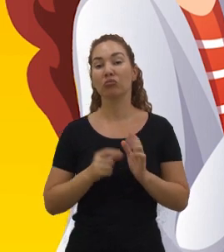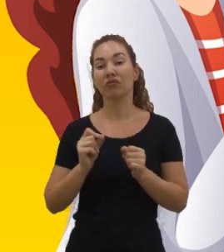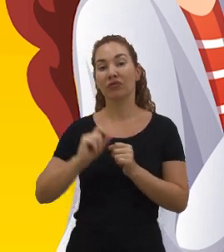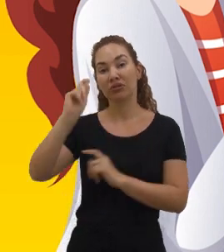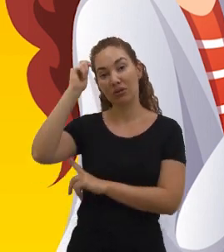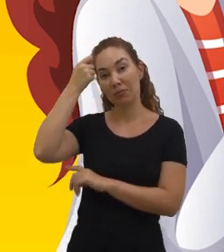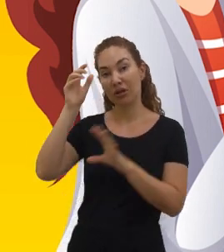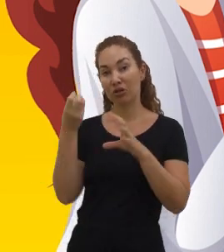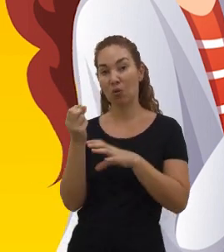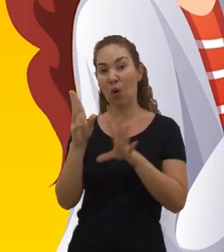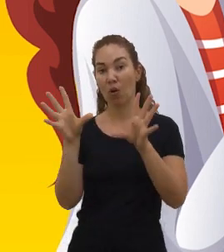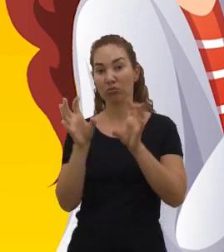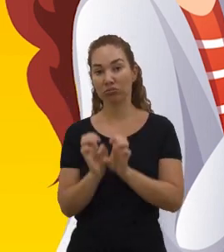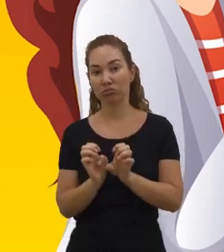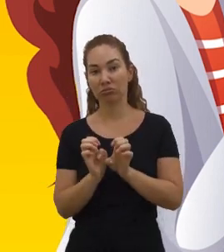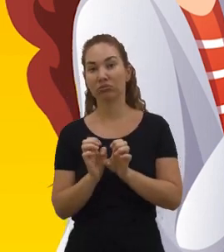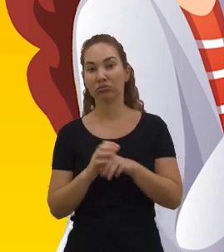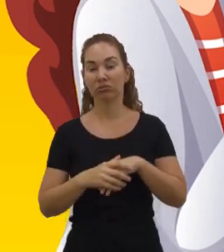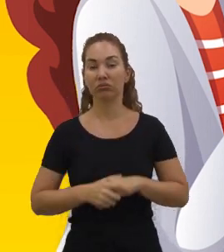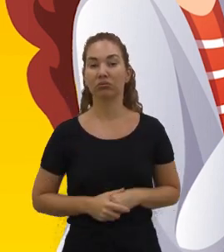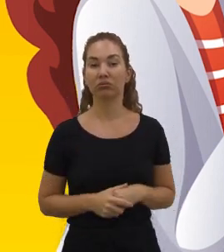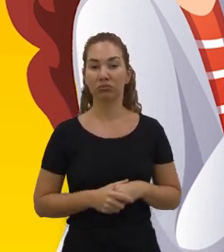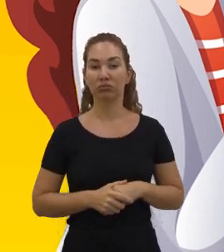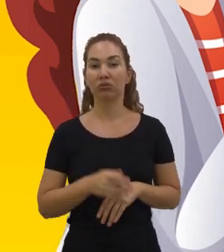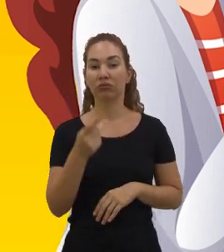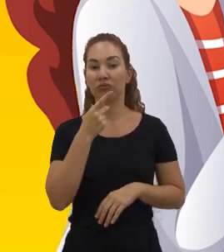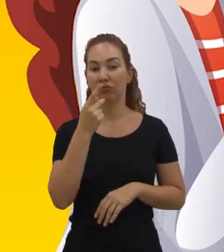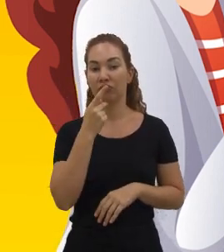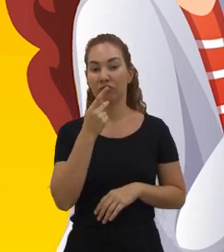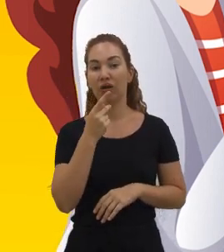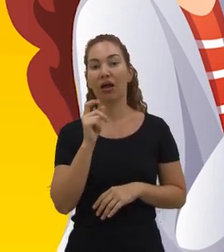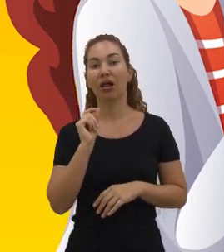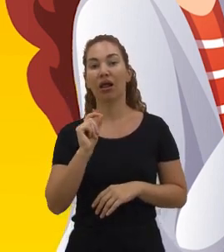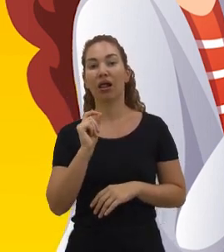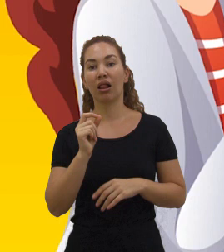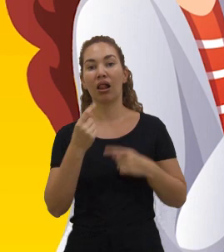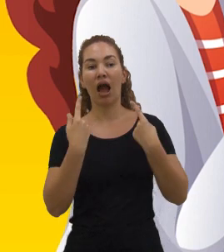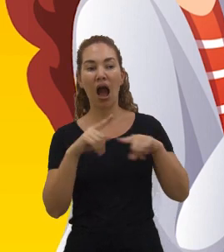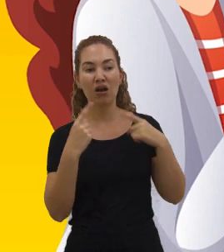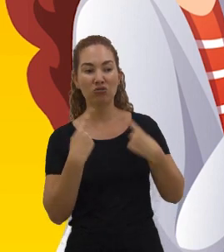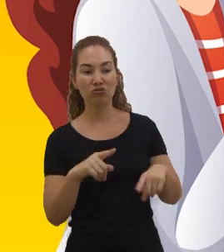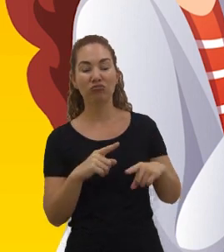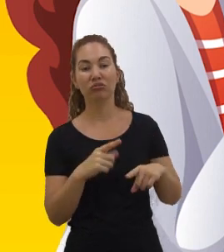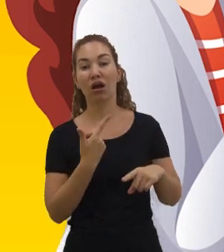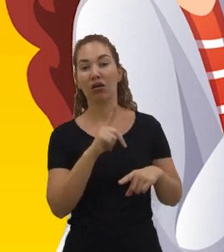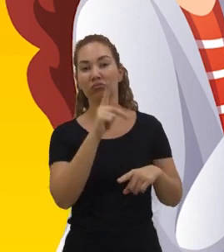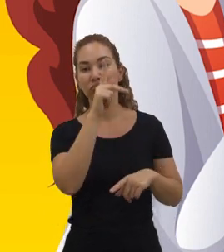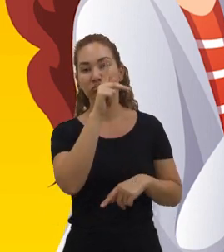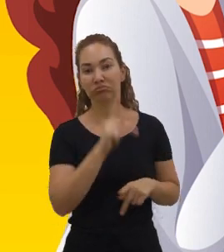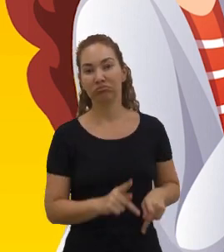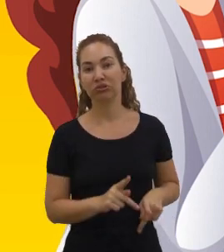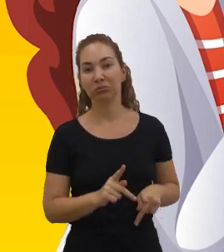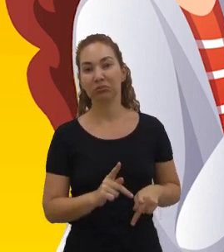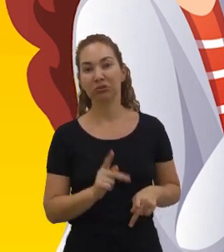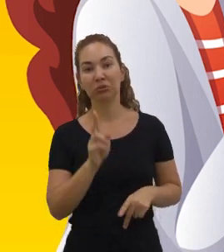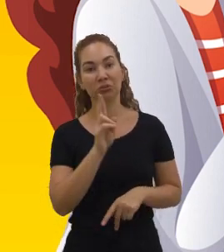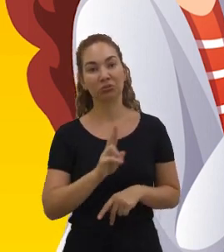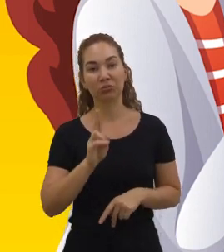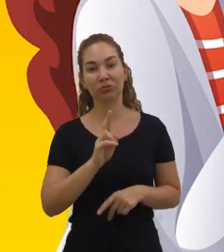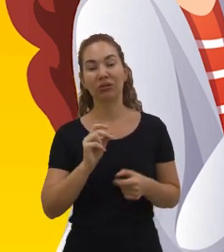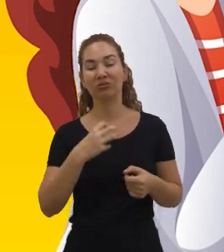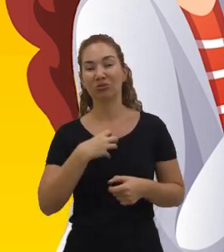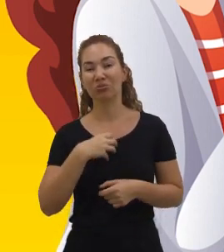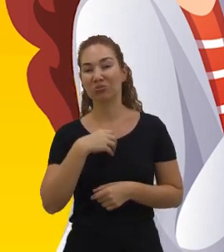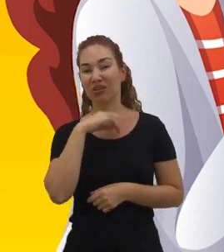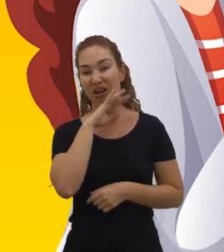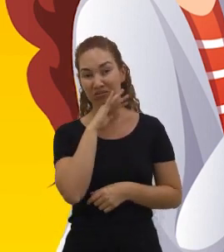ou escurecer, né? É usado para difamar ou acusar injustiça por outra pessoa. Sempre usado de forma